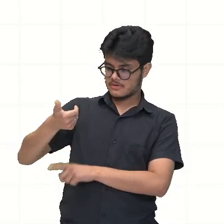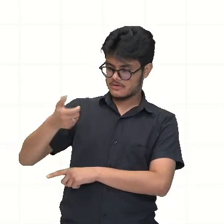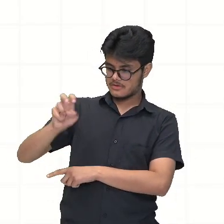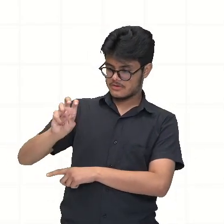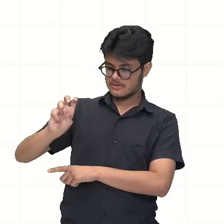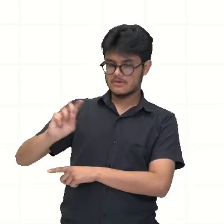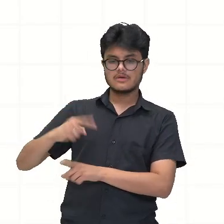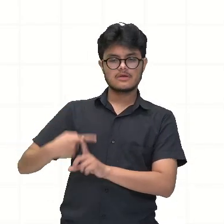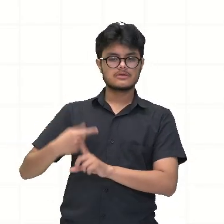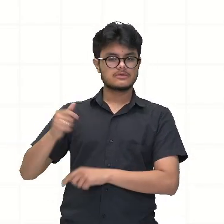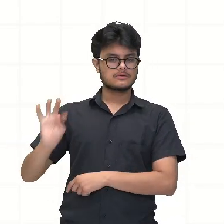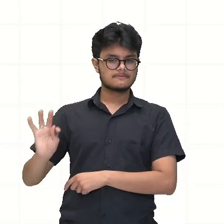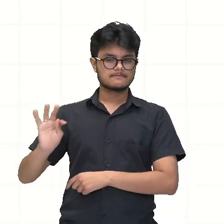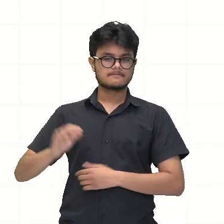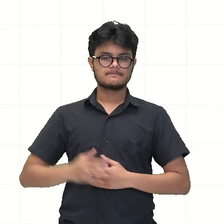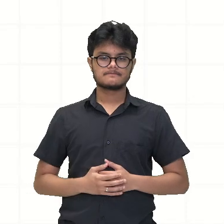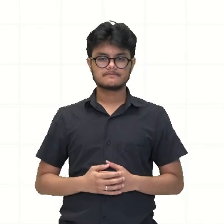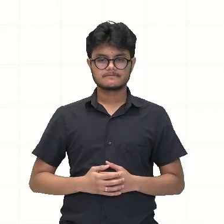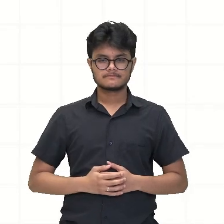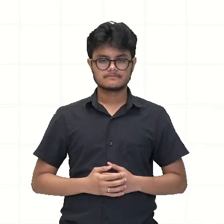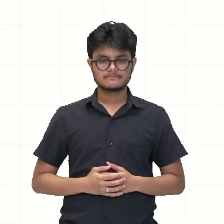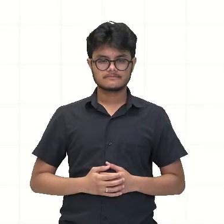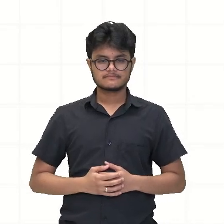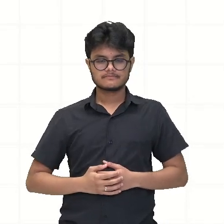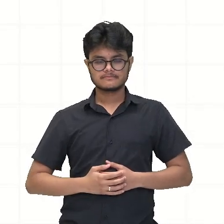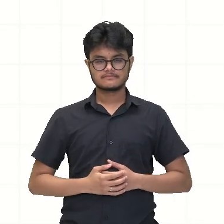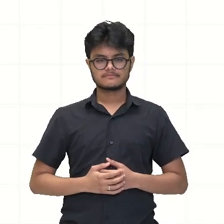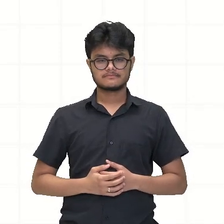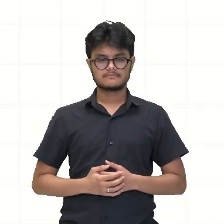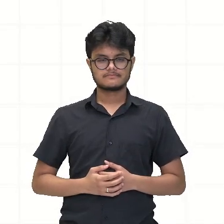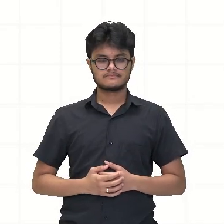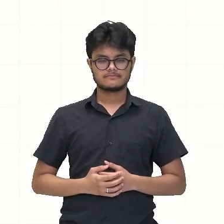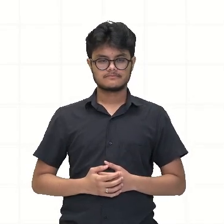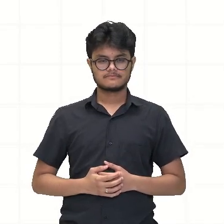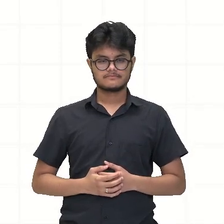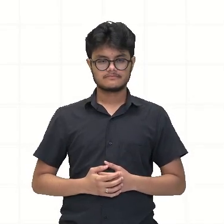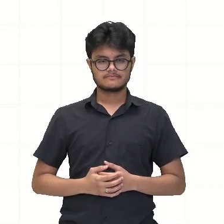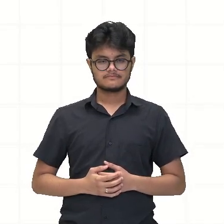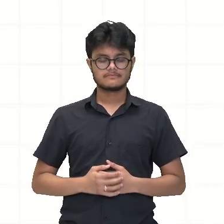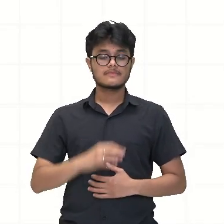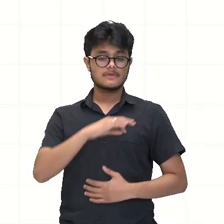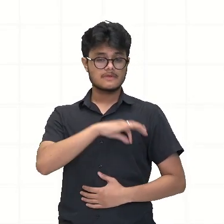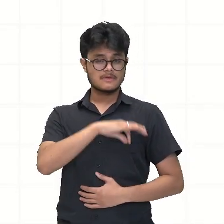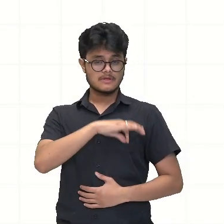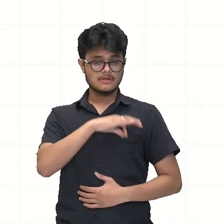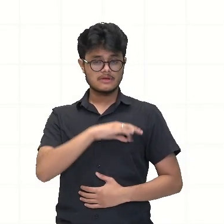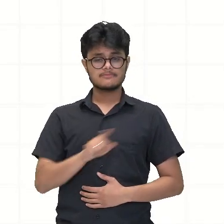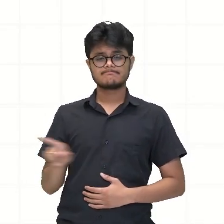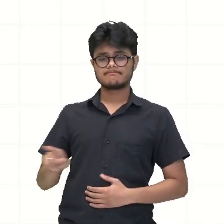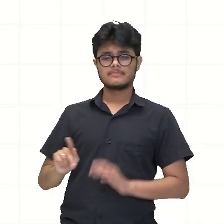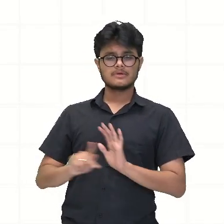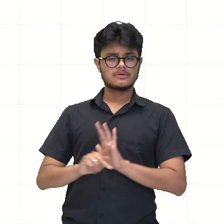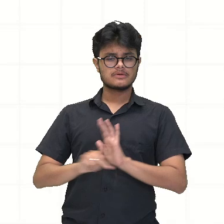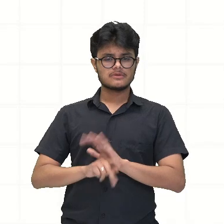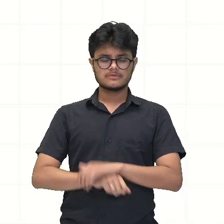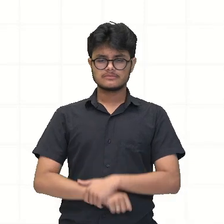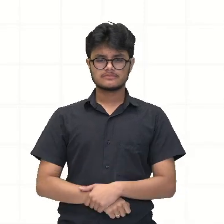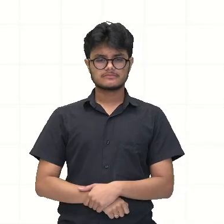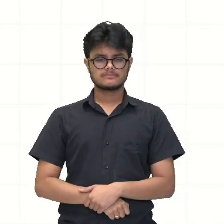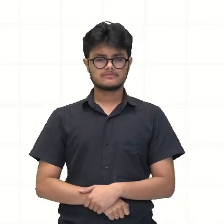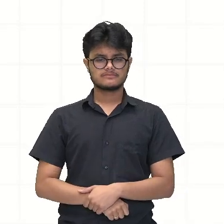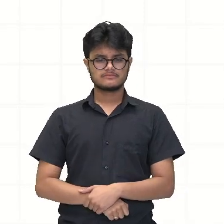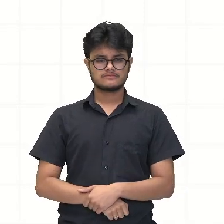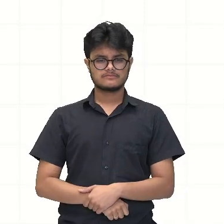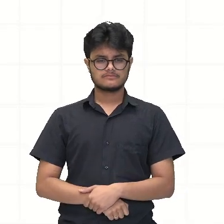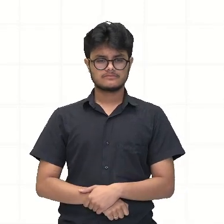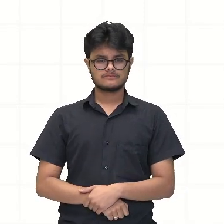isso aqui tem que ser igual a alguma coisa. Mas esse aqui não é o salário do funcionário, então eu vou igualar isso aqui